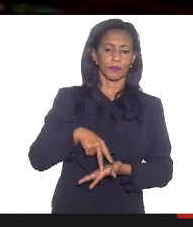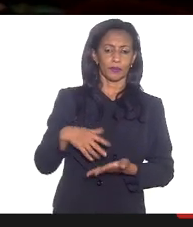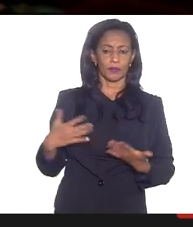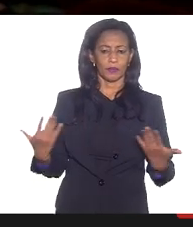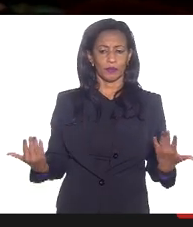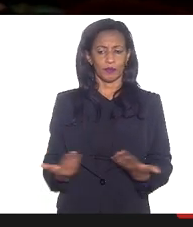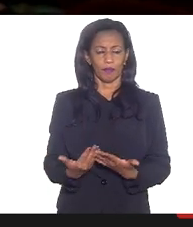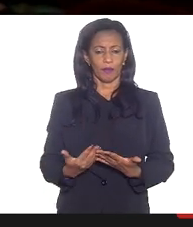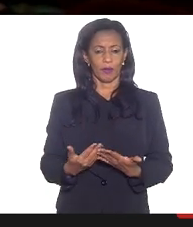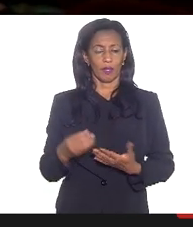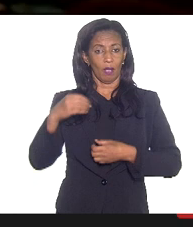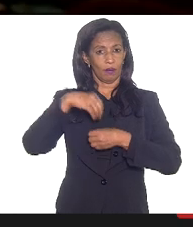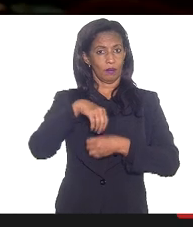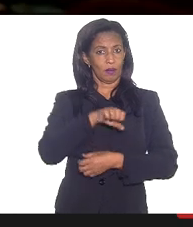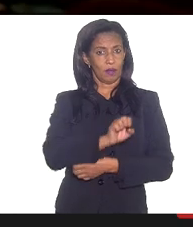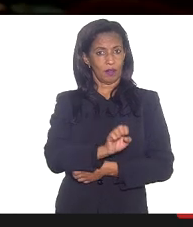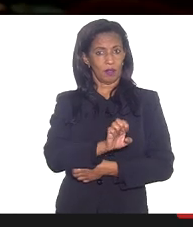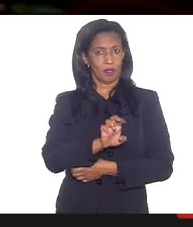enquanto SEDUC, né?